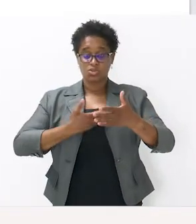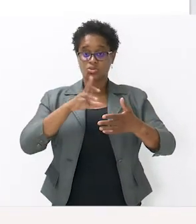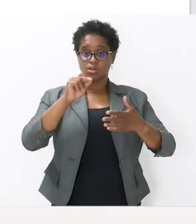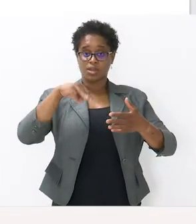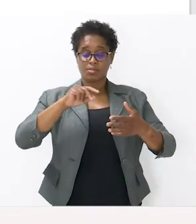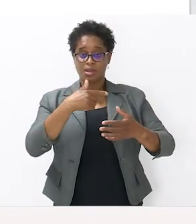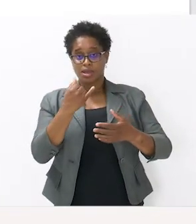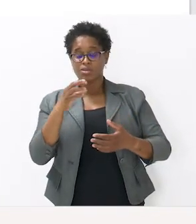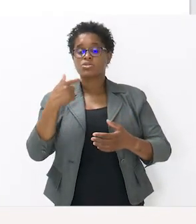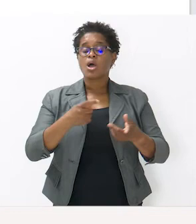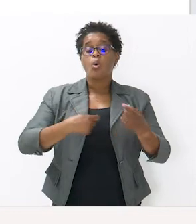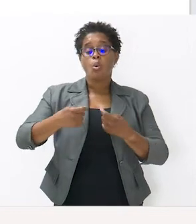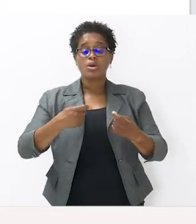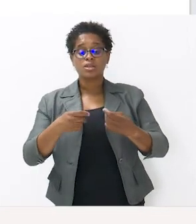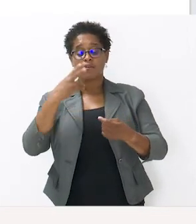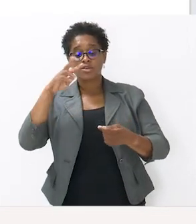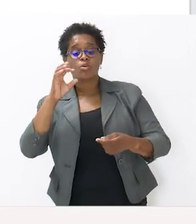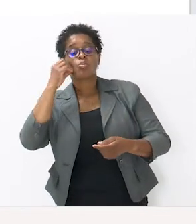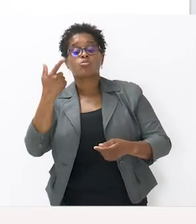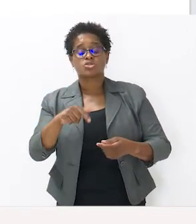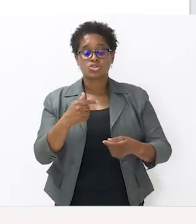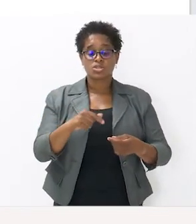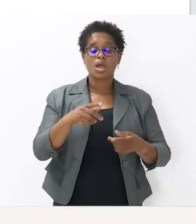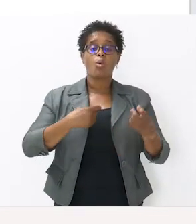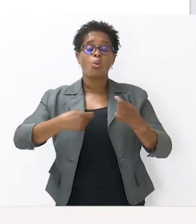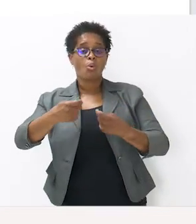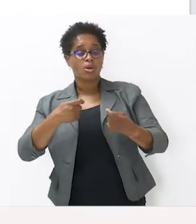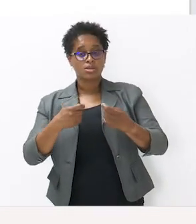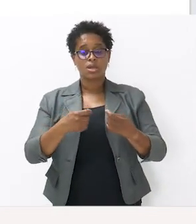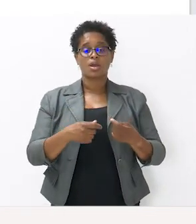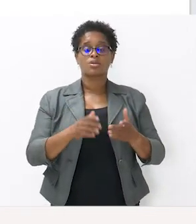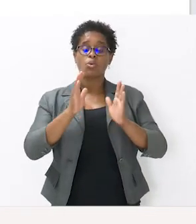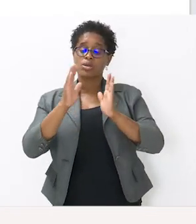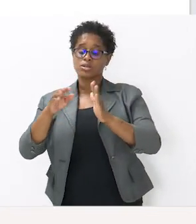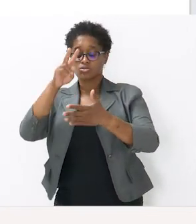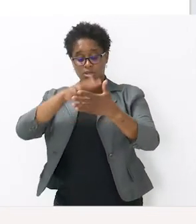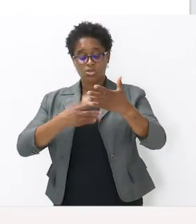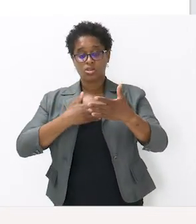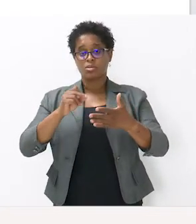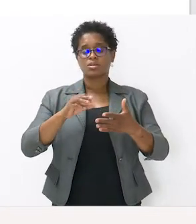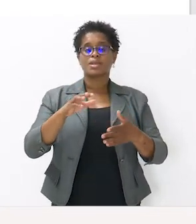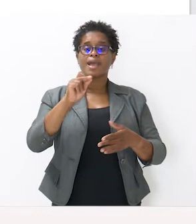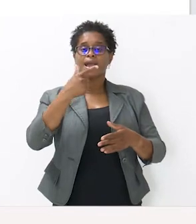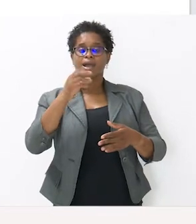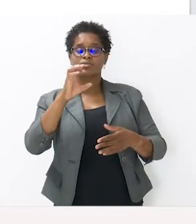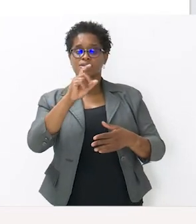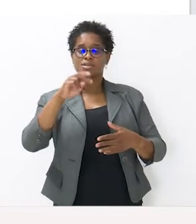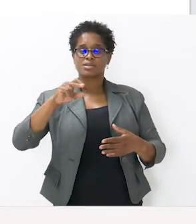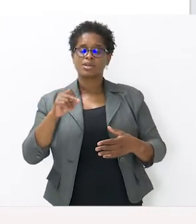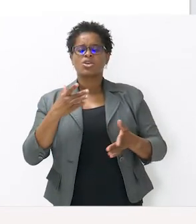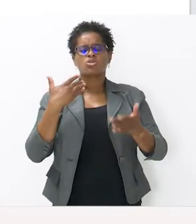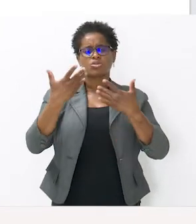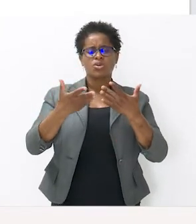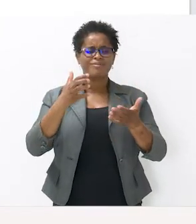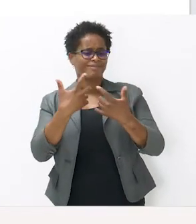está organizado. Vejamos como vem organizar o texto dramático. Em atos e cenas, ou exposição,